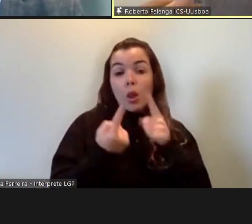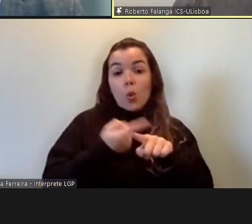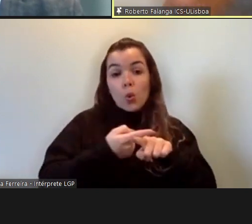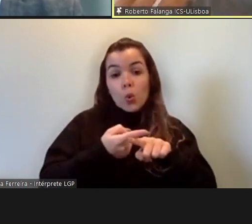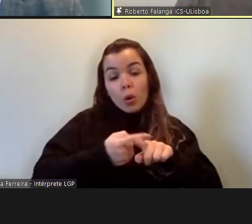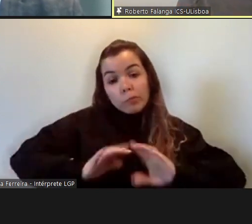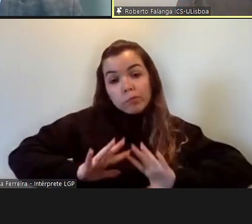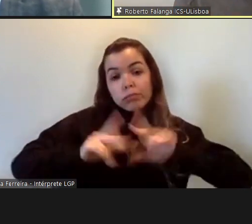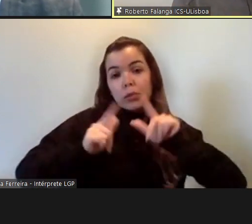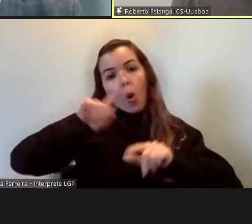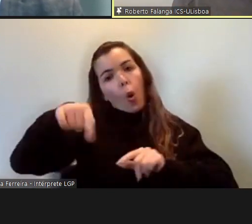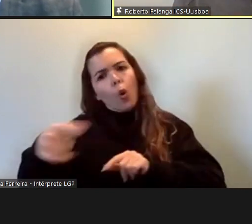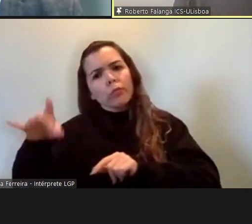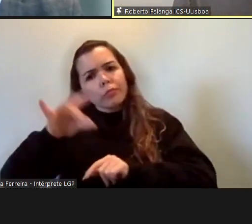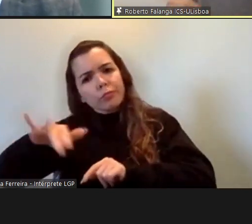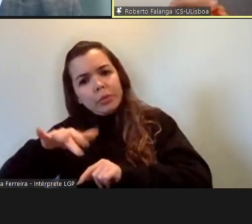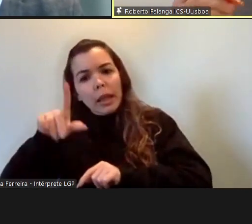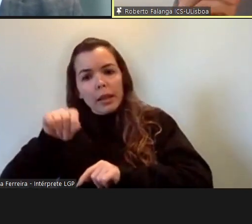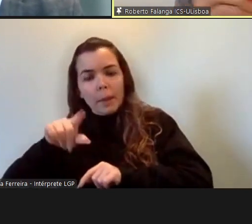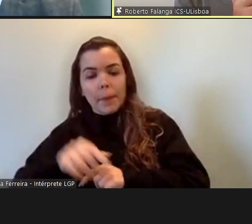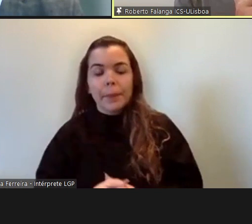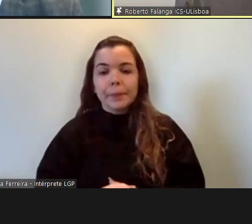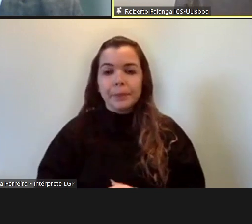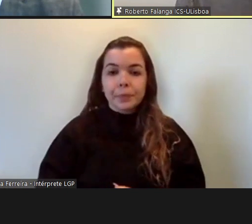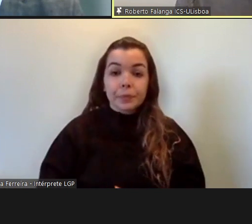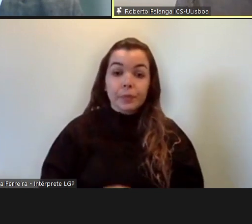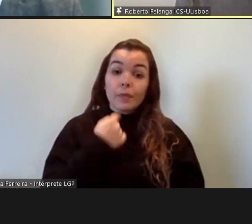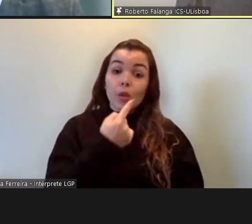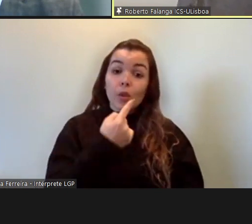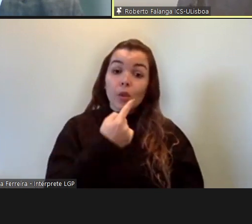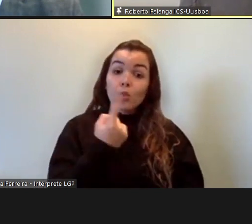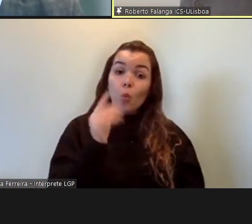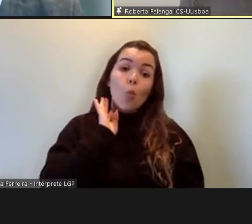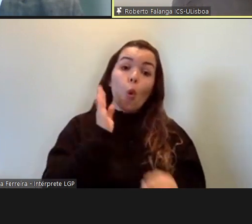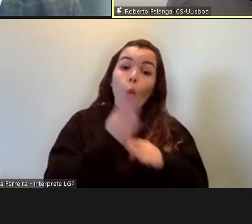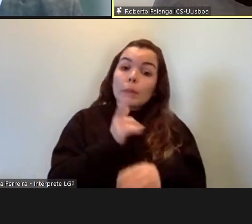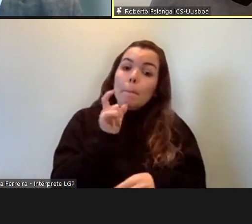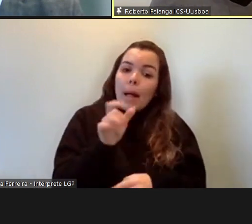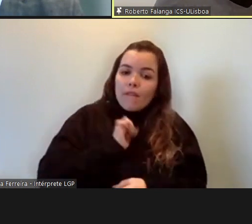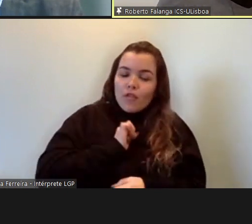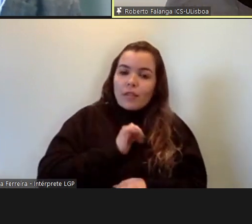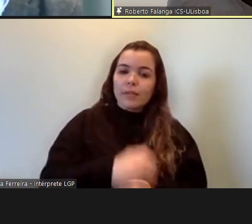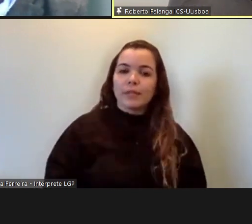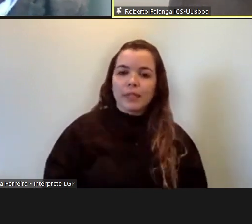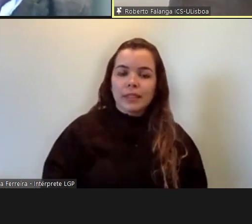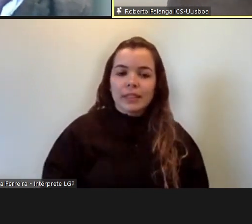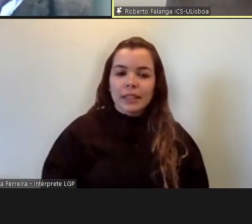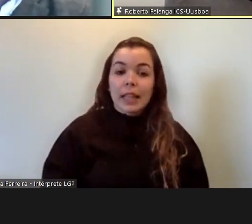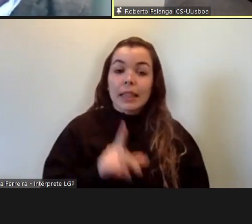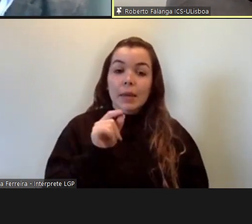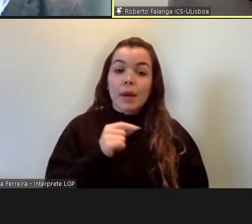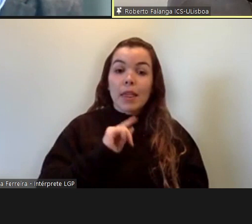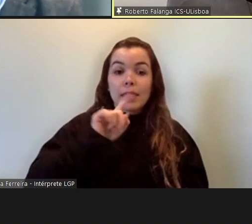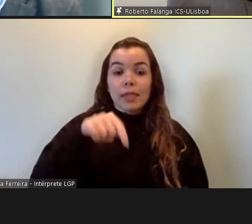outros municípios e outros atores. Dizer talvez uma última palavra, depois deixar também o tempo